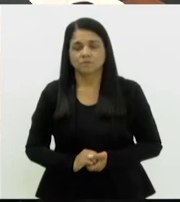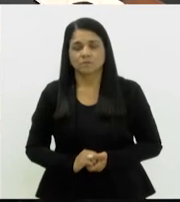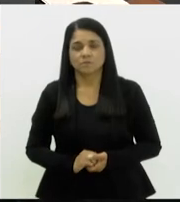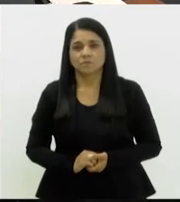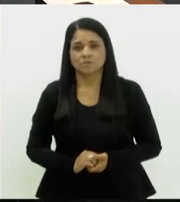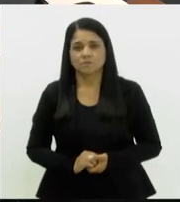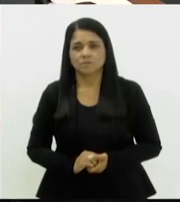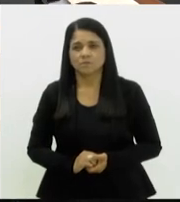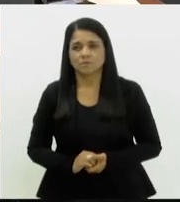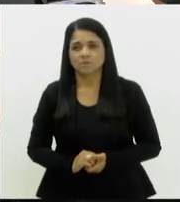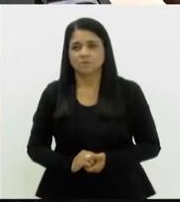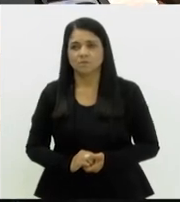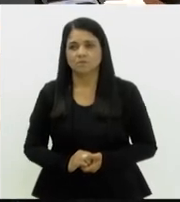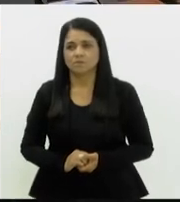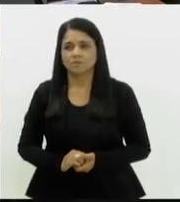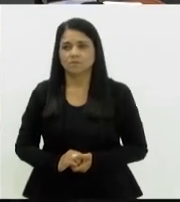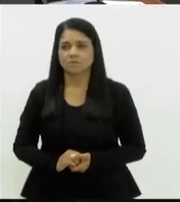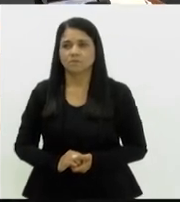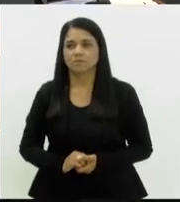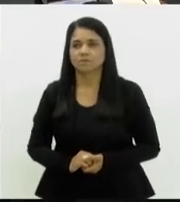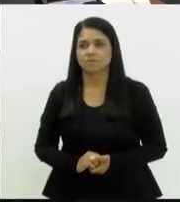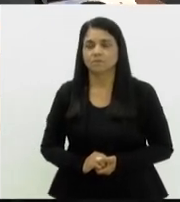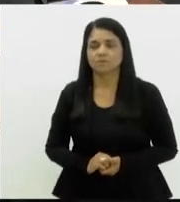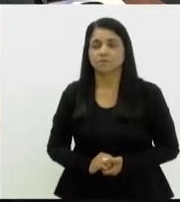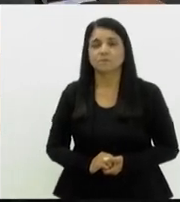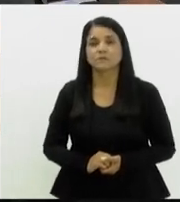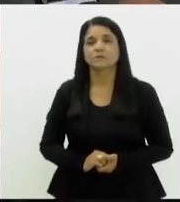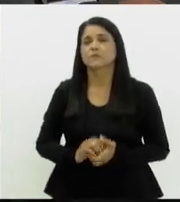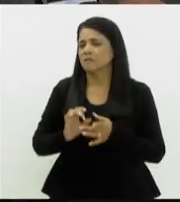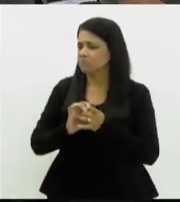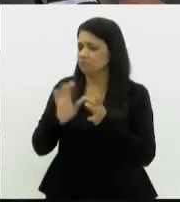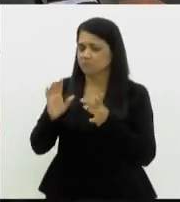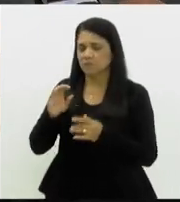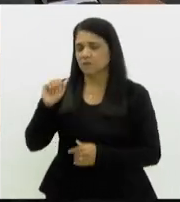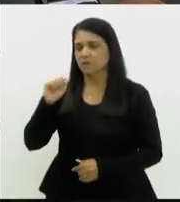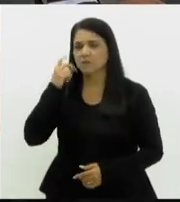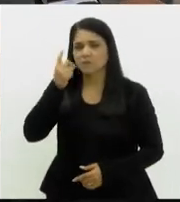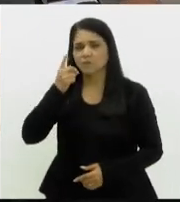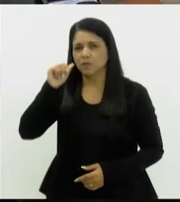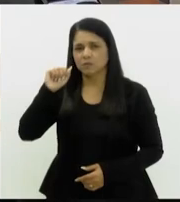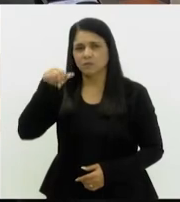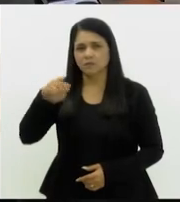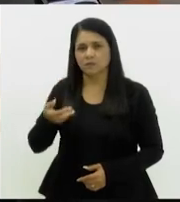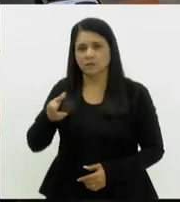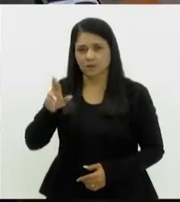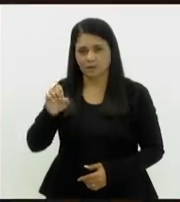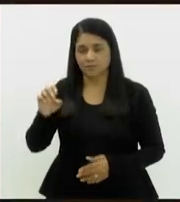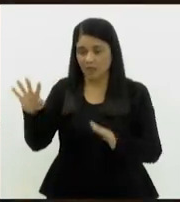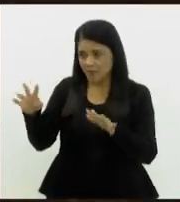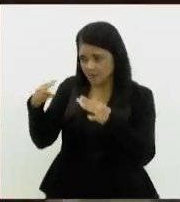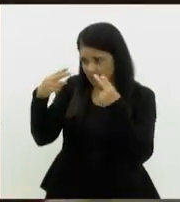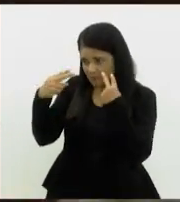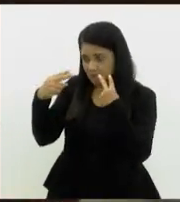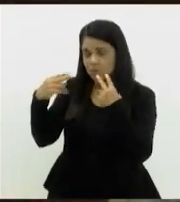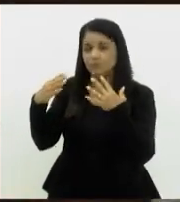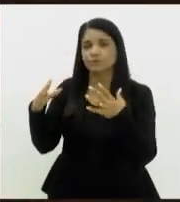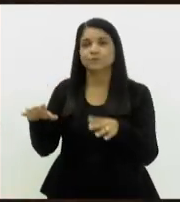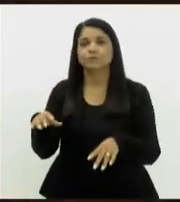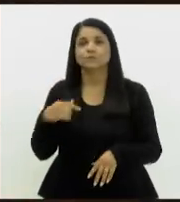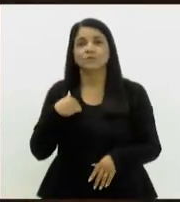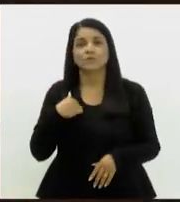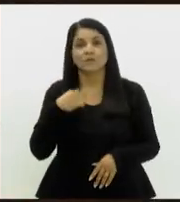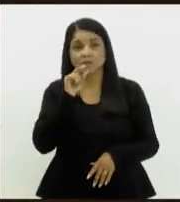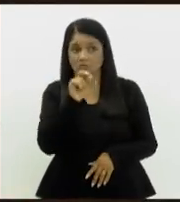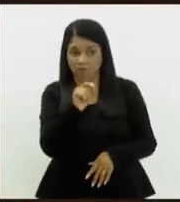Presidente, eu posso, Vossa Excelência... À vontade, deputado André Correia. Eu gostaria da atenção de Vossa Excelência. Vai, por favor. Presidente, Vossa Excelência